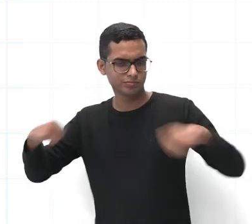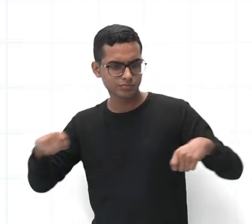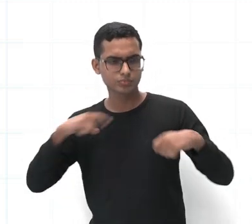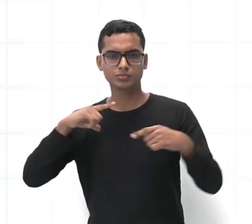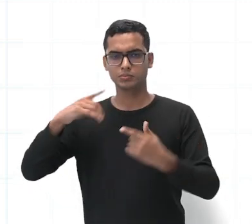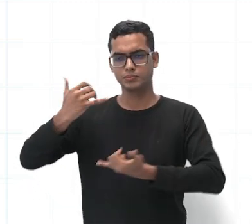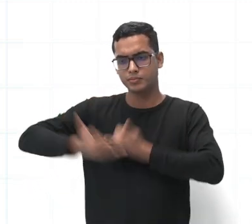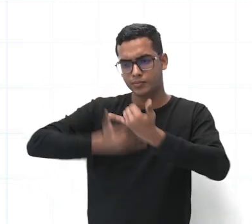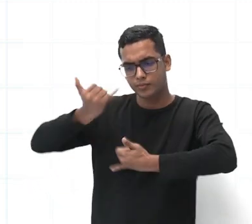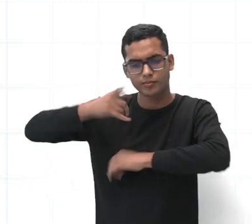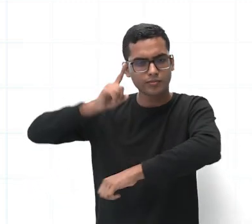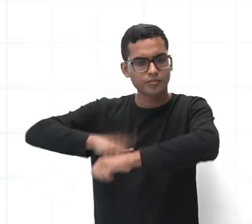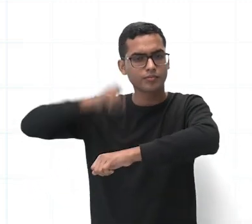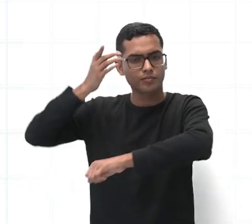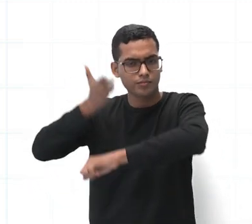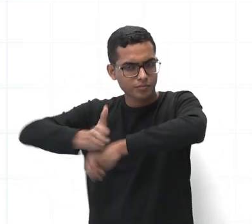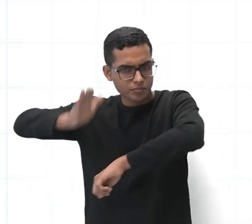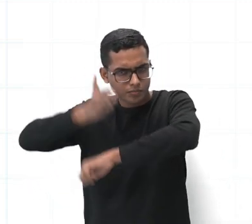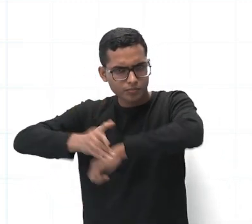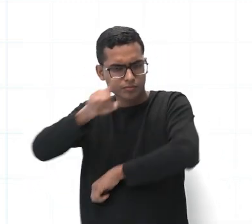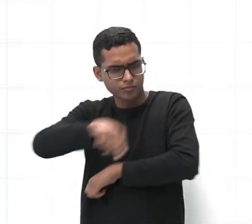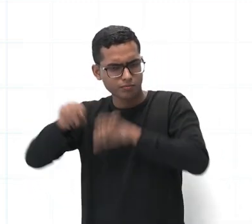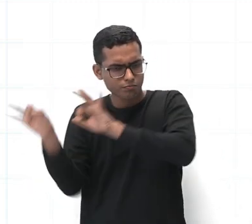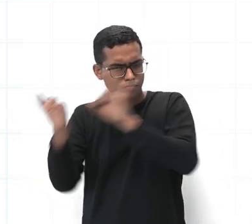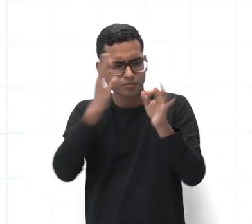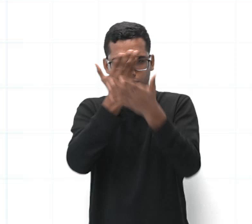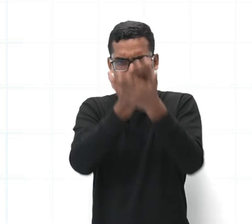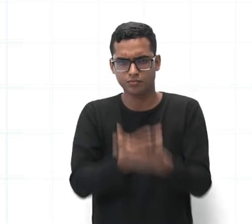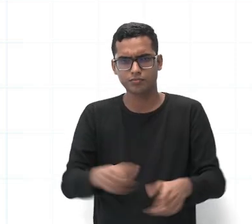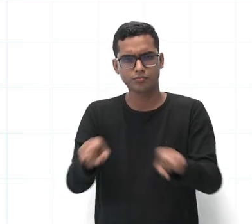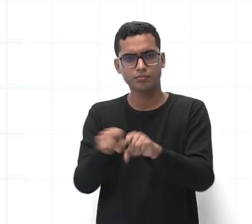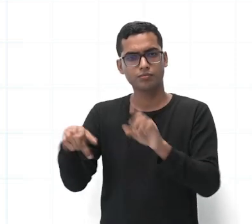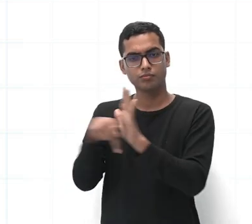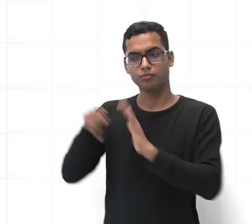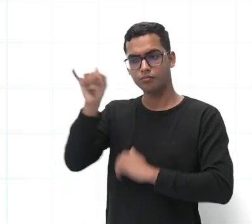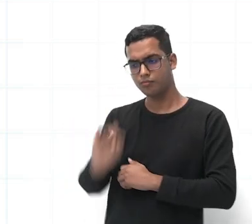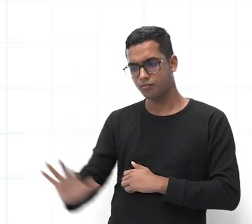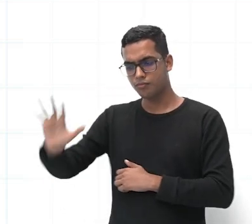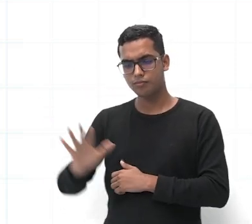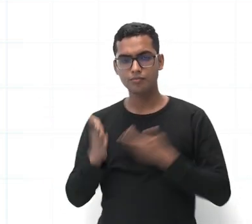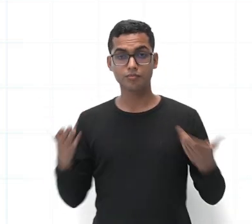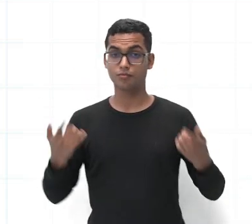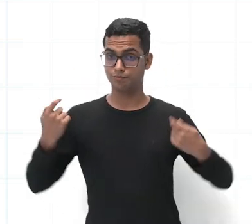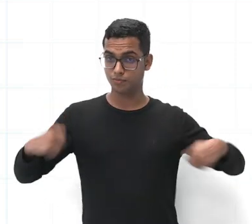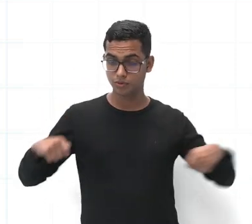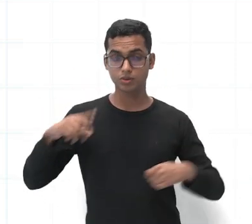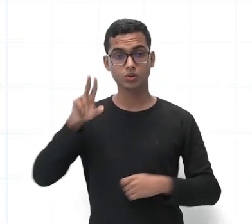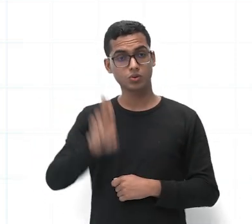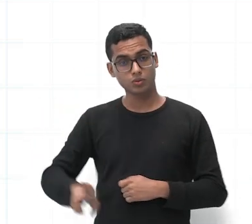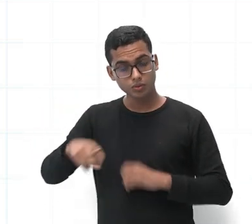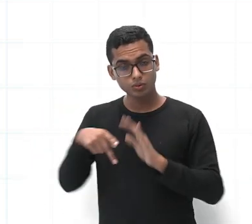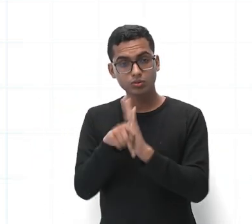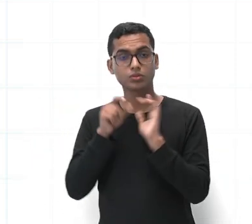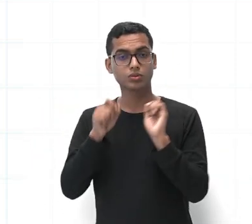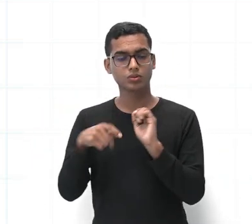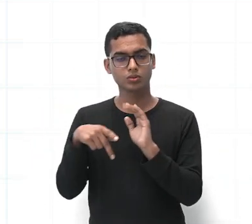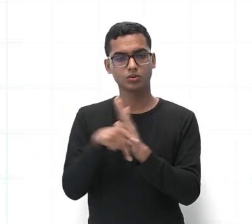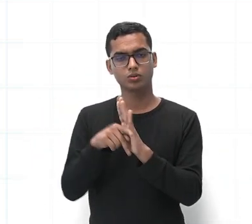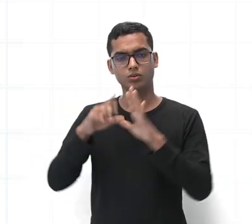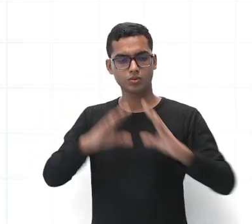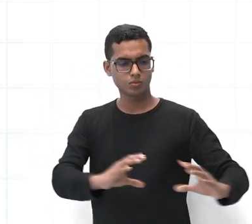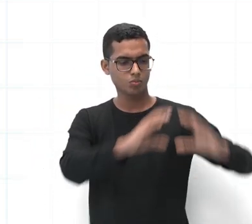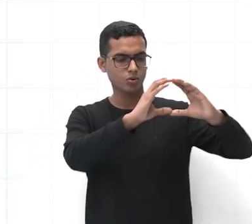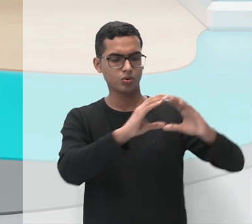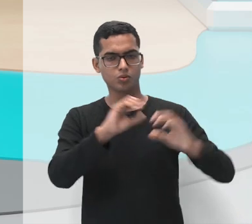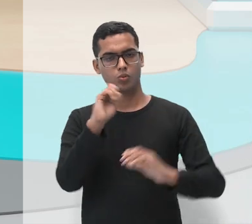necessários para a sua prática, como vocês viram lá na imagem. A gente normalmente vai precisar de uma bola, ou de uma